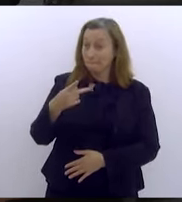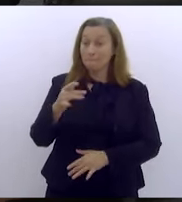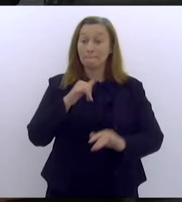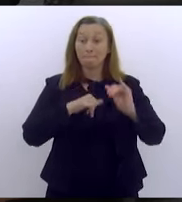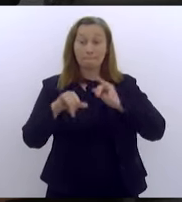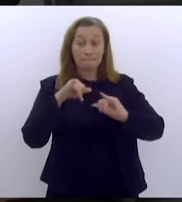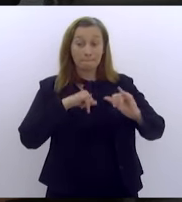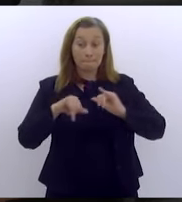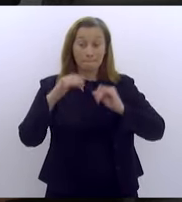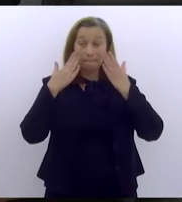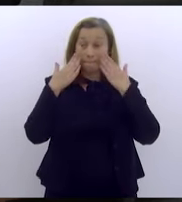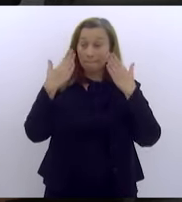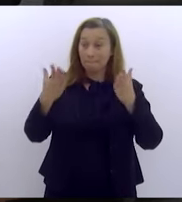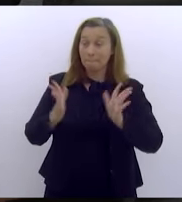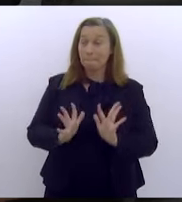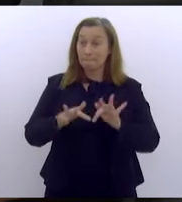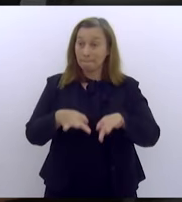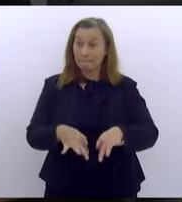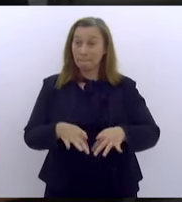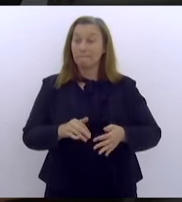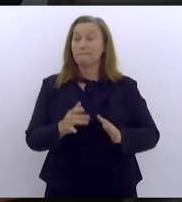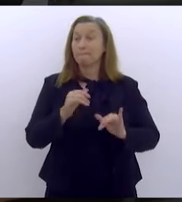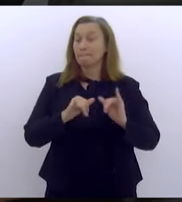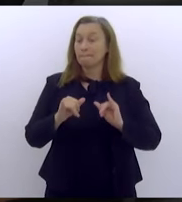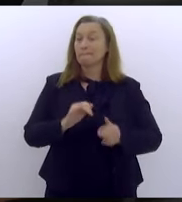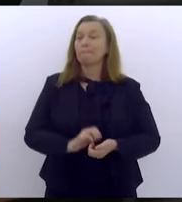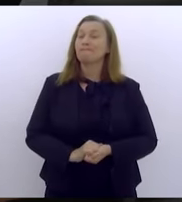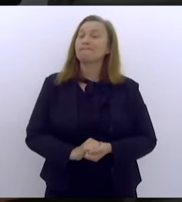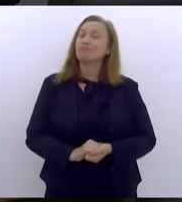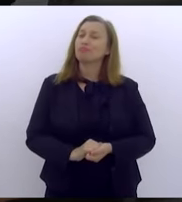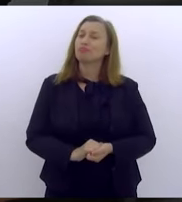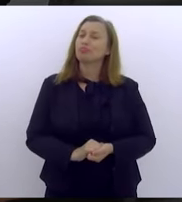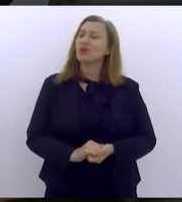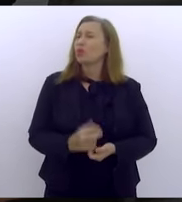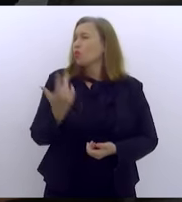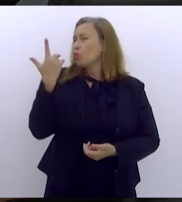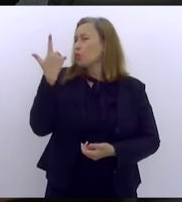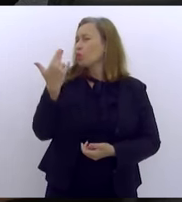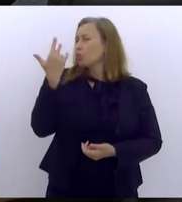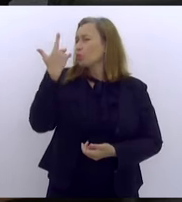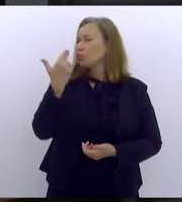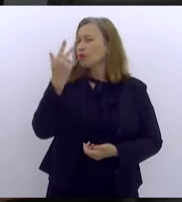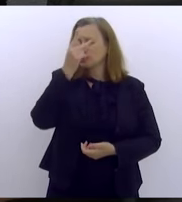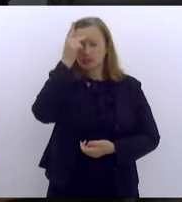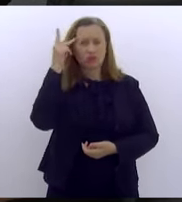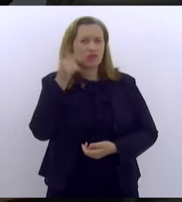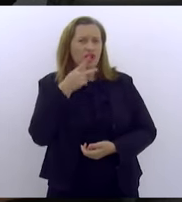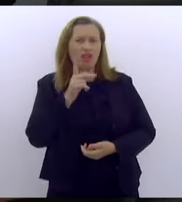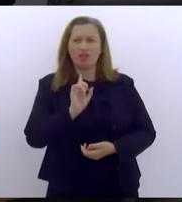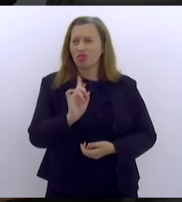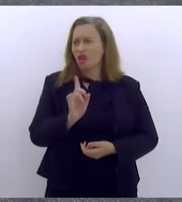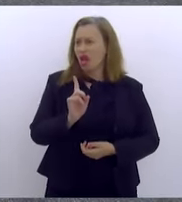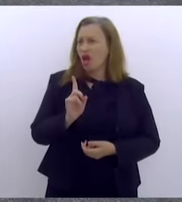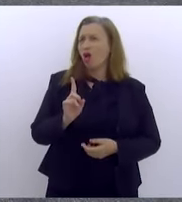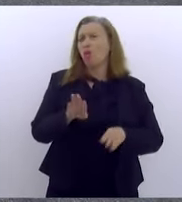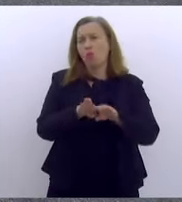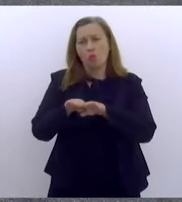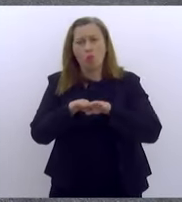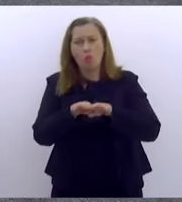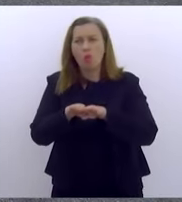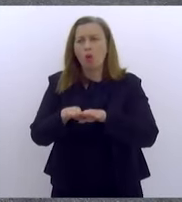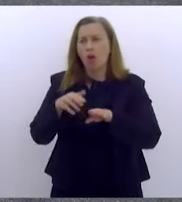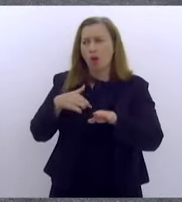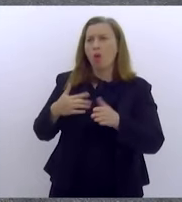que apresenta e as conclusões que tira desses dados. É muito comum as pessoas dizerem, não, sou a favor da igualdade, não